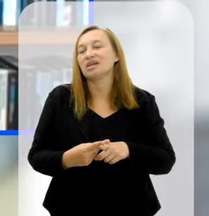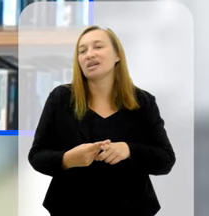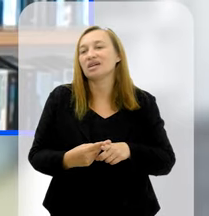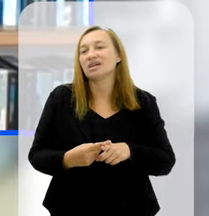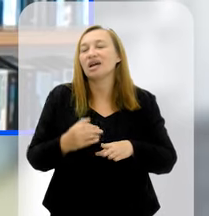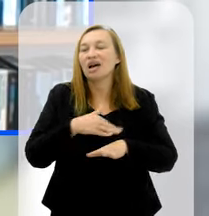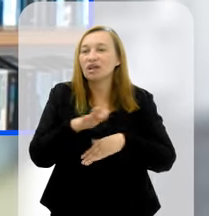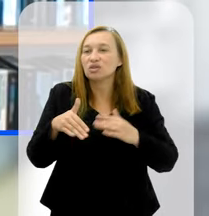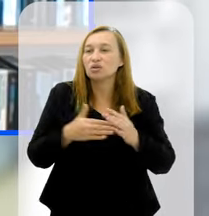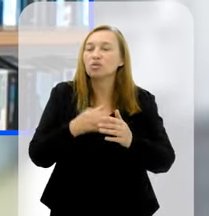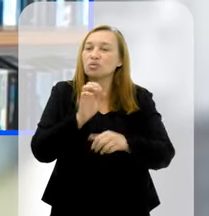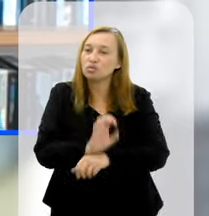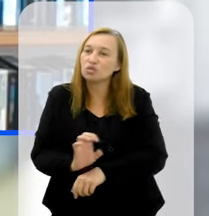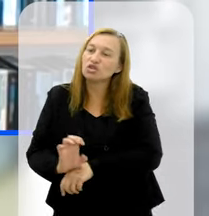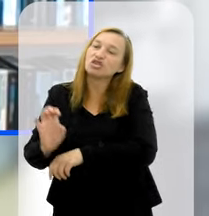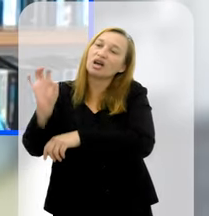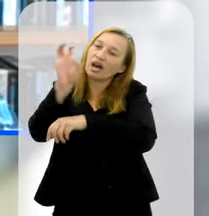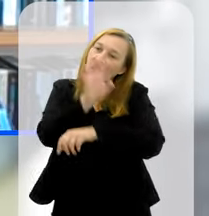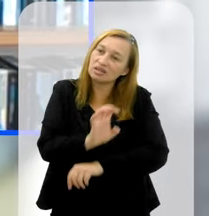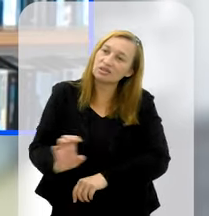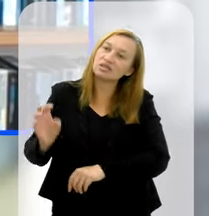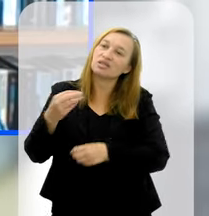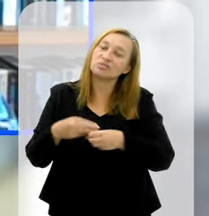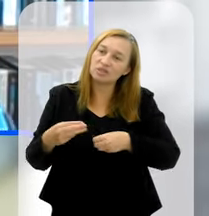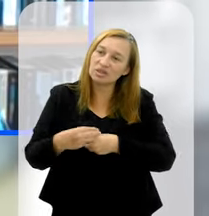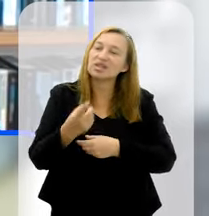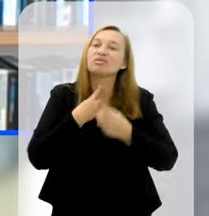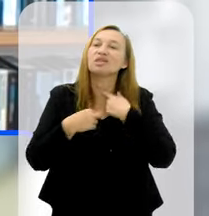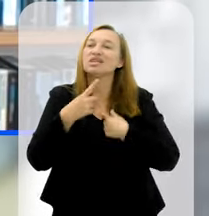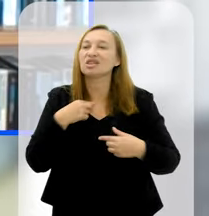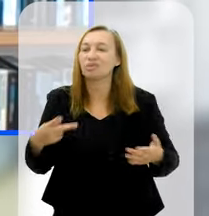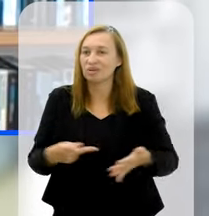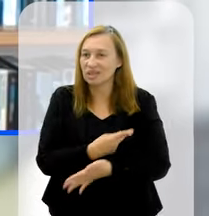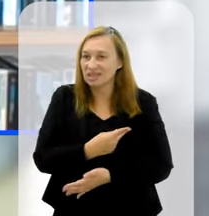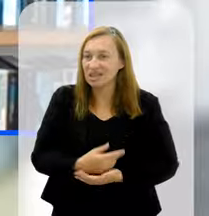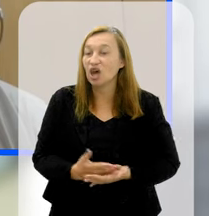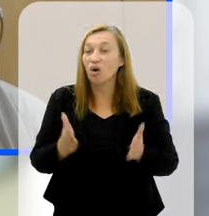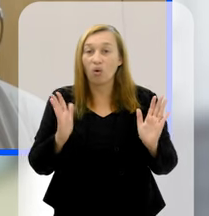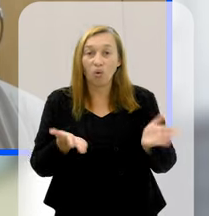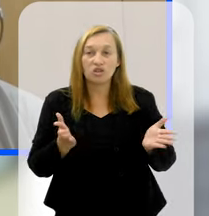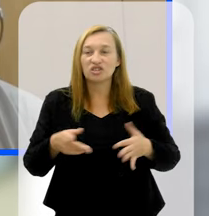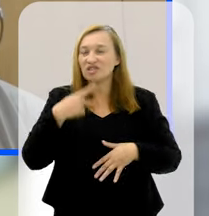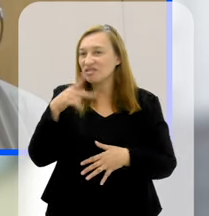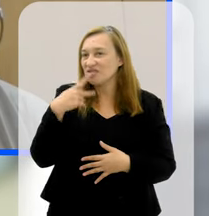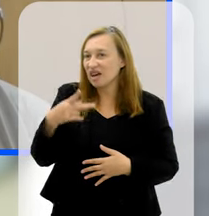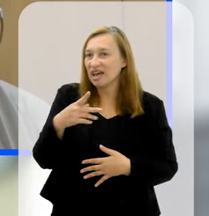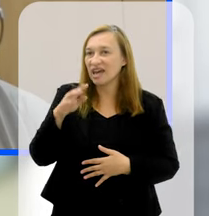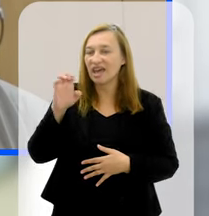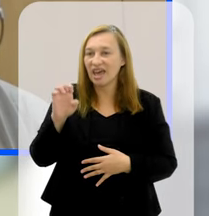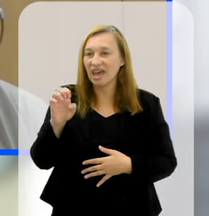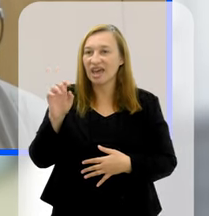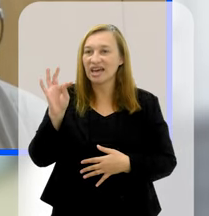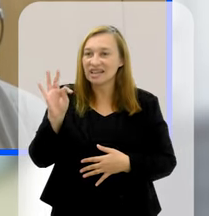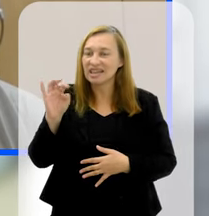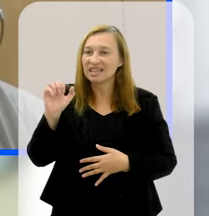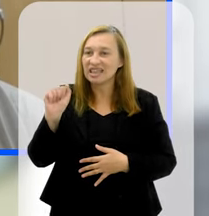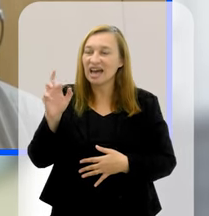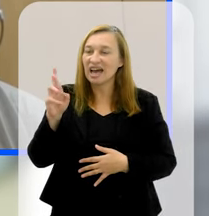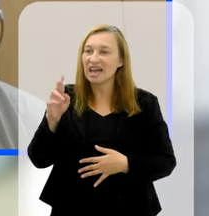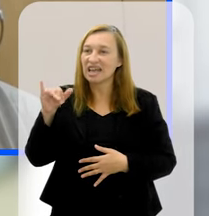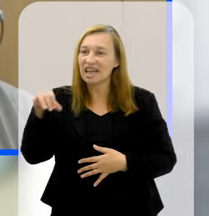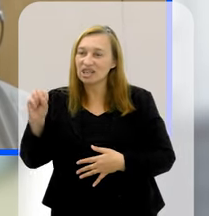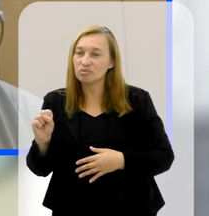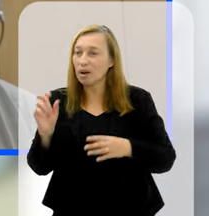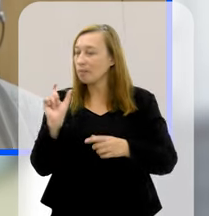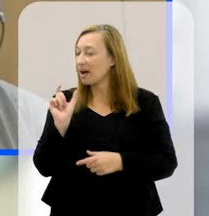aí no estado, em todos os municípios. É um desejo muito grande ver isso acontecer. Hoje em dia se fala muito em etarismo, né? Que é uma